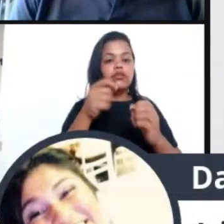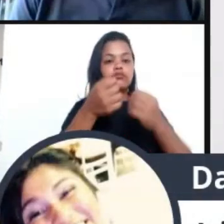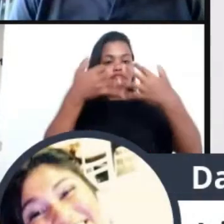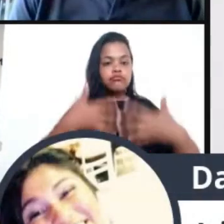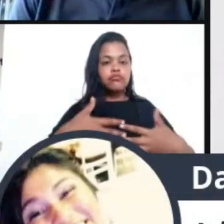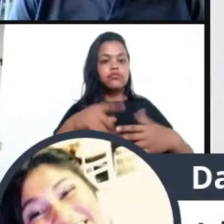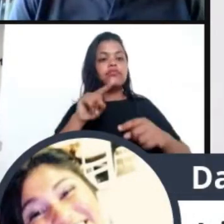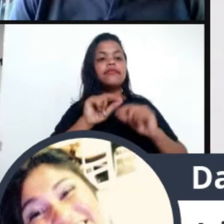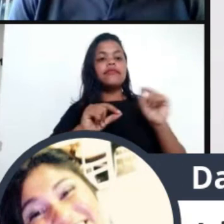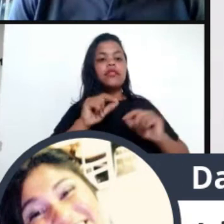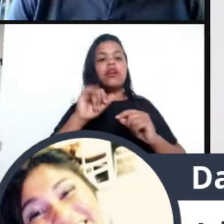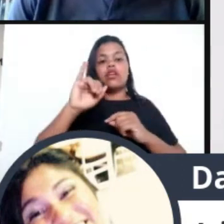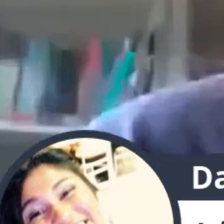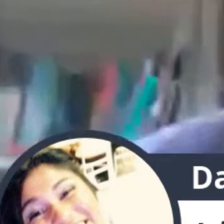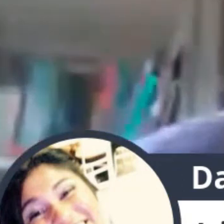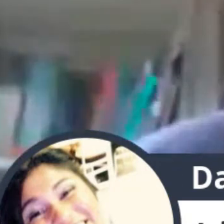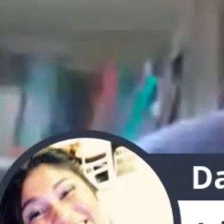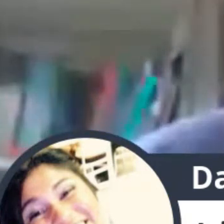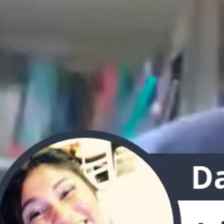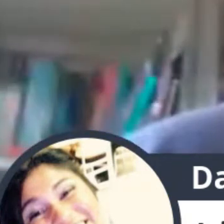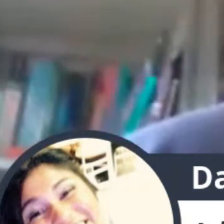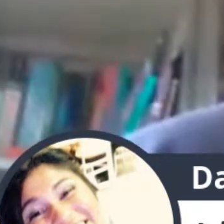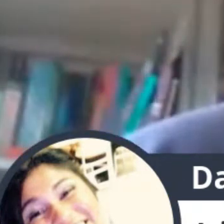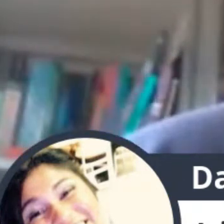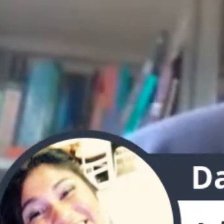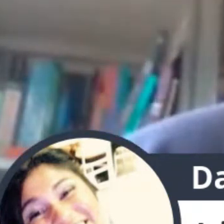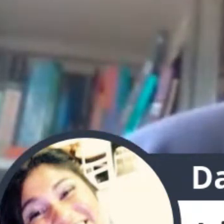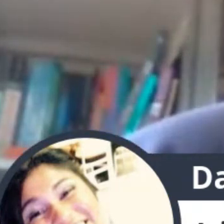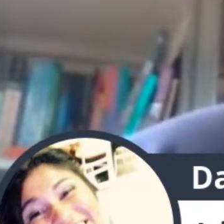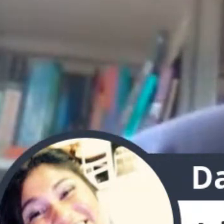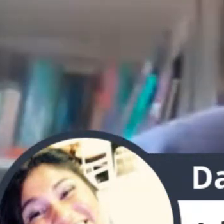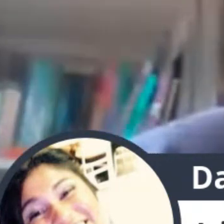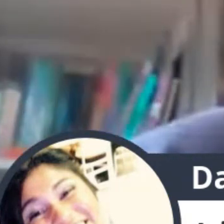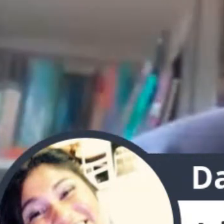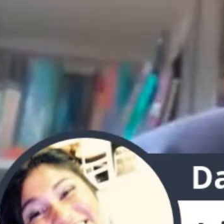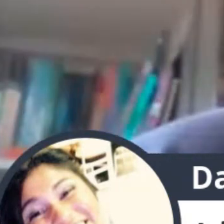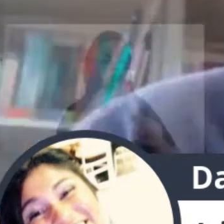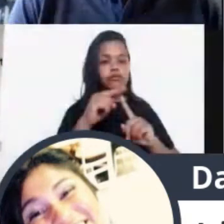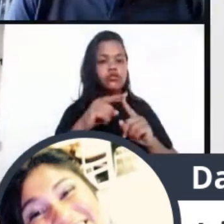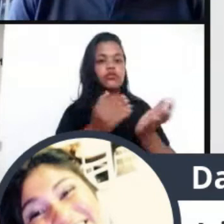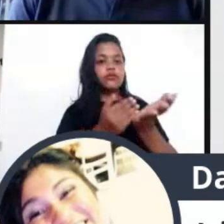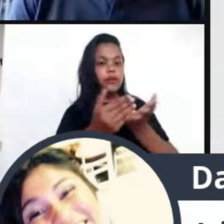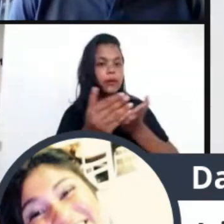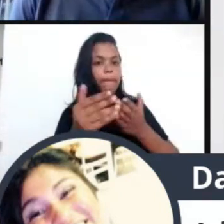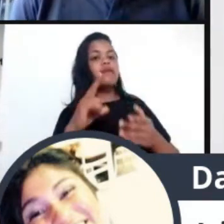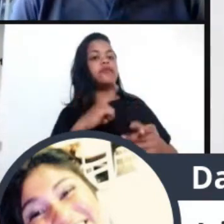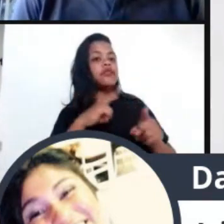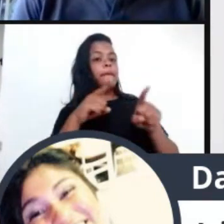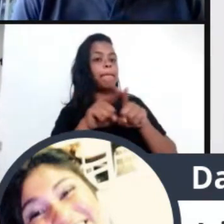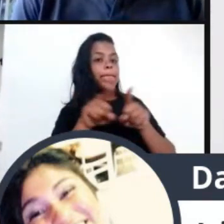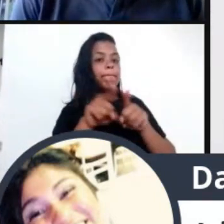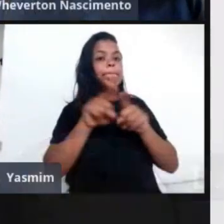IL-10, CXCL10 e receptor de interleucina 1. Essas citocinas, elas promovem processo inflamatório, elas